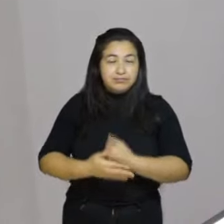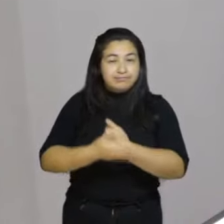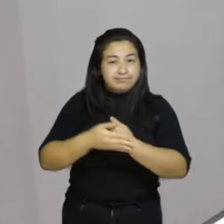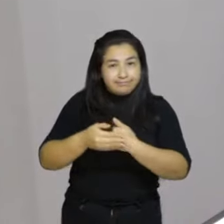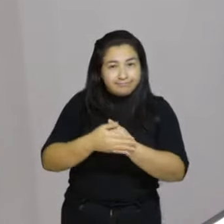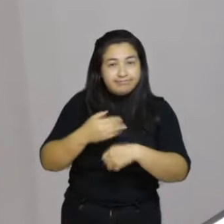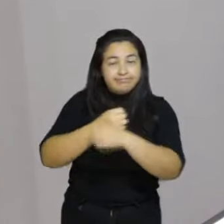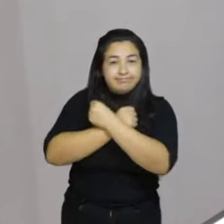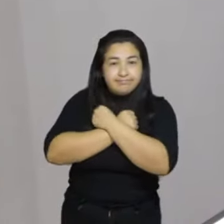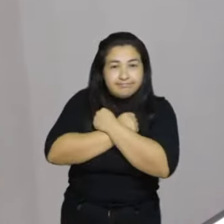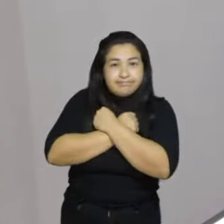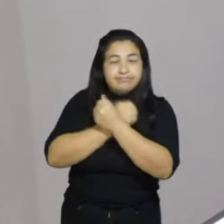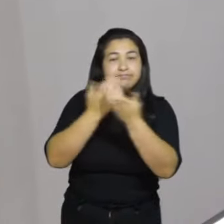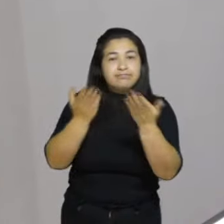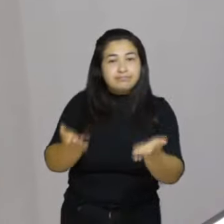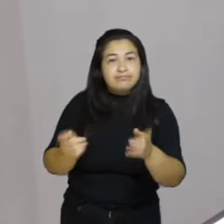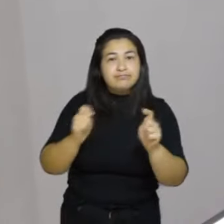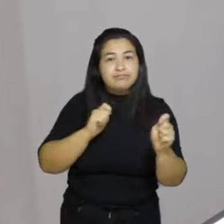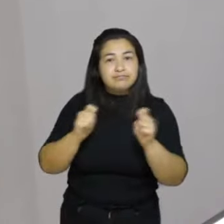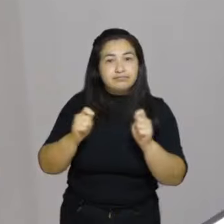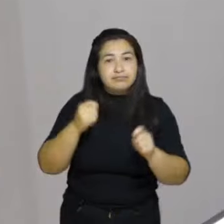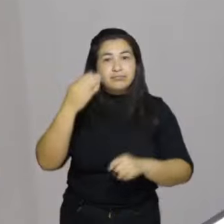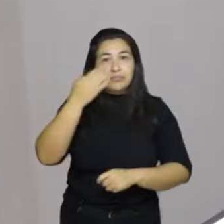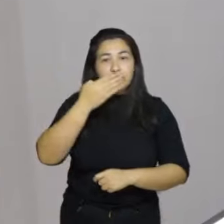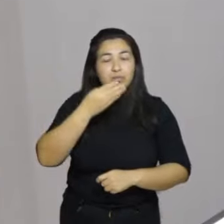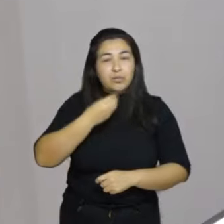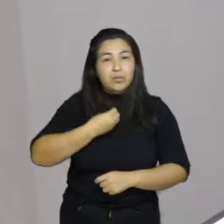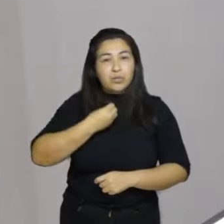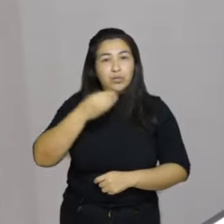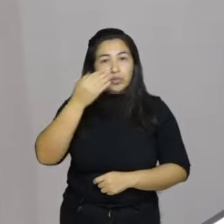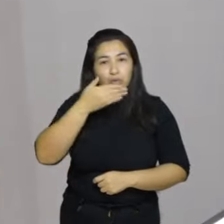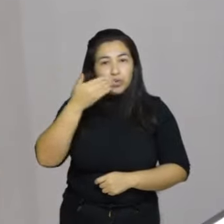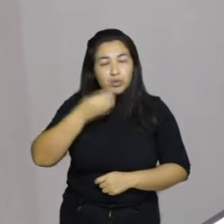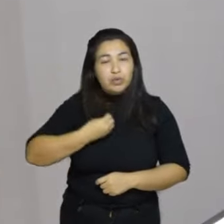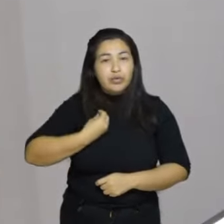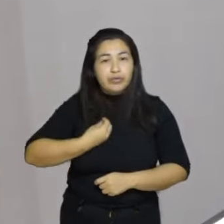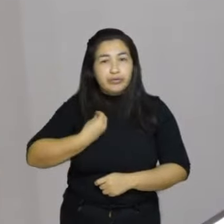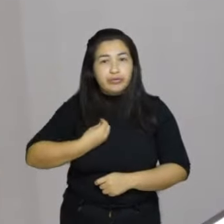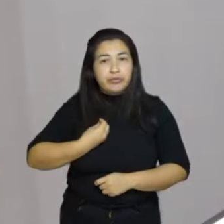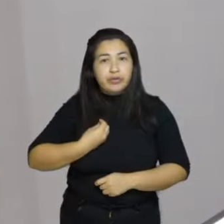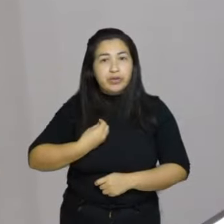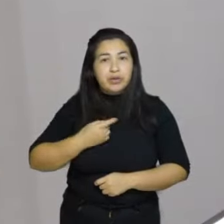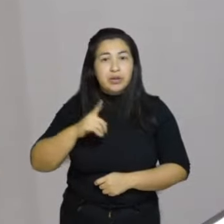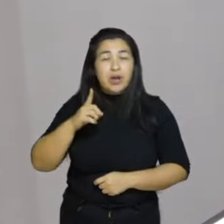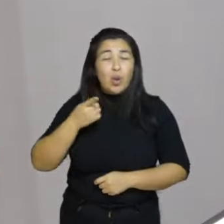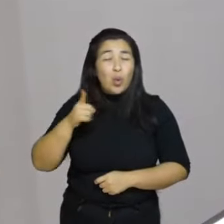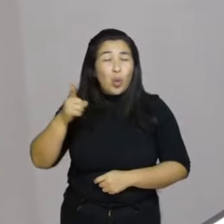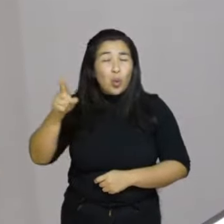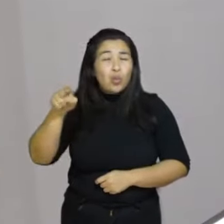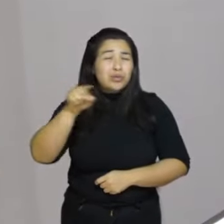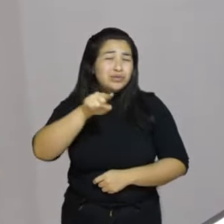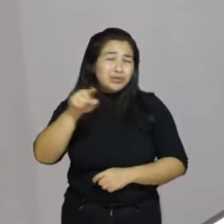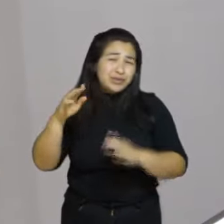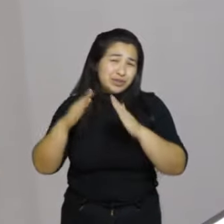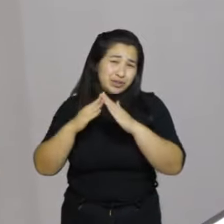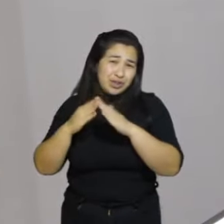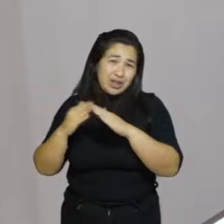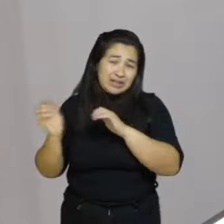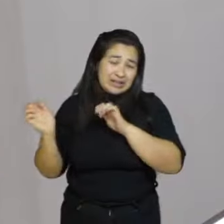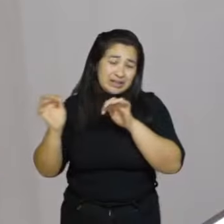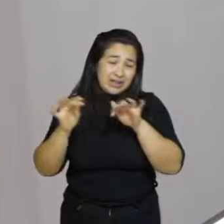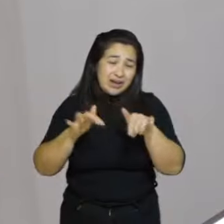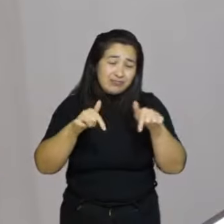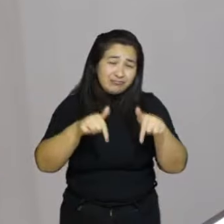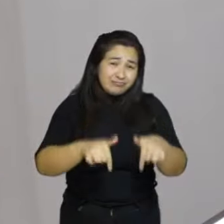abraço Associação doce vida que veio de tão longe mas tenho a certeza de que projeto do nosso amigo Lucas